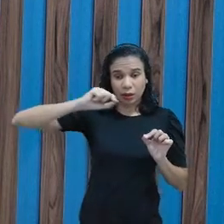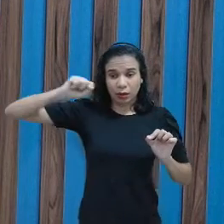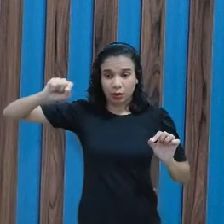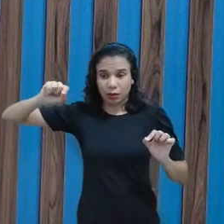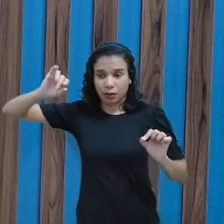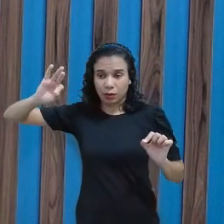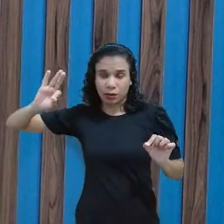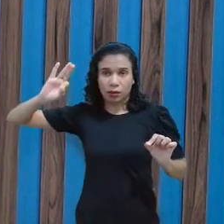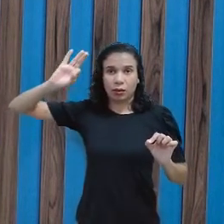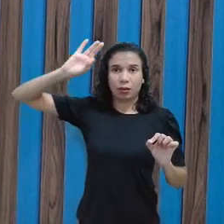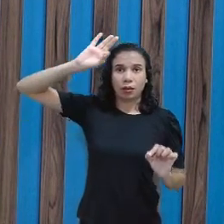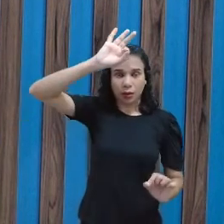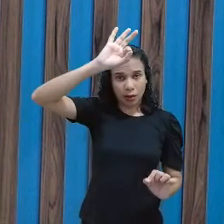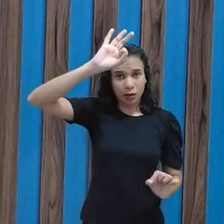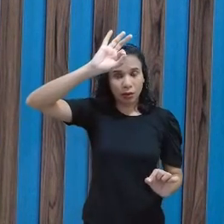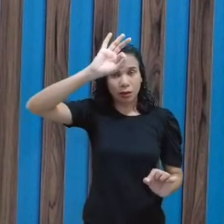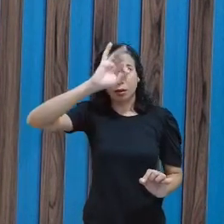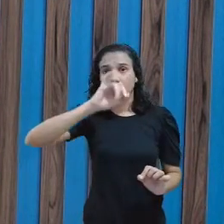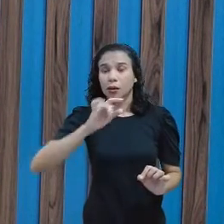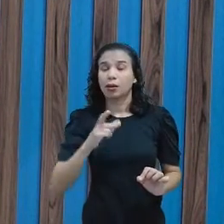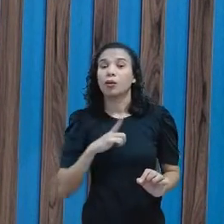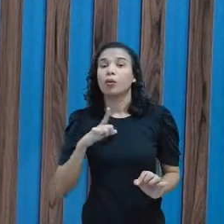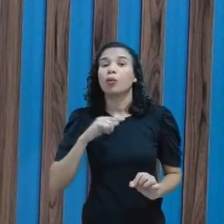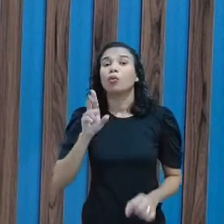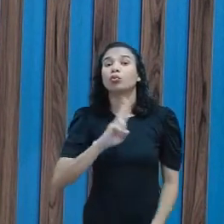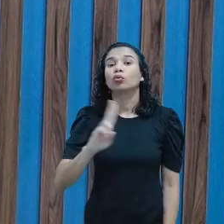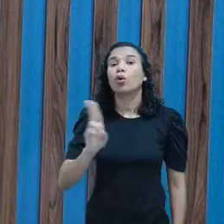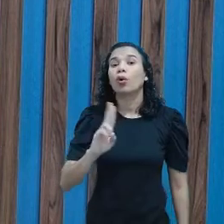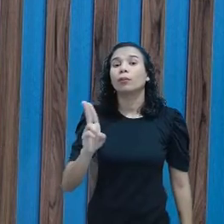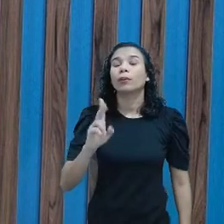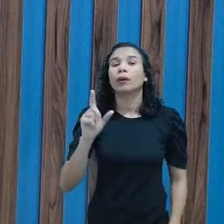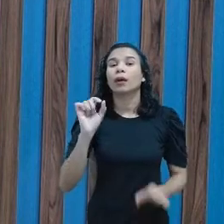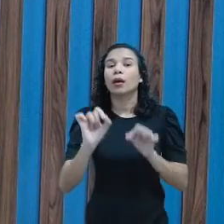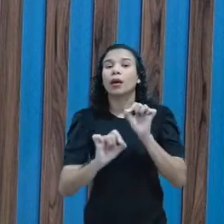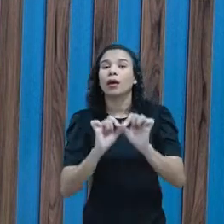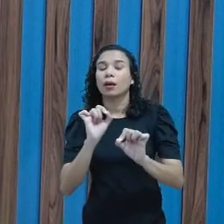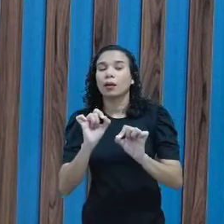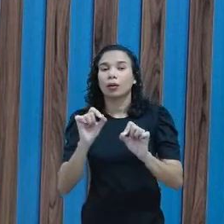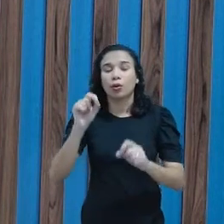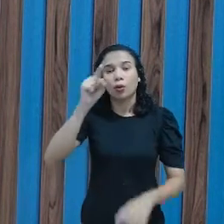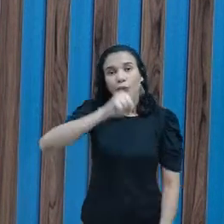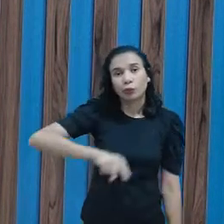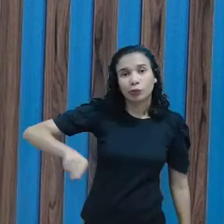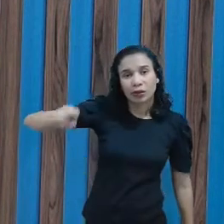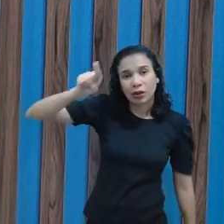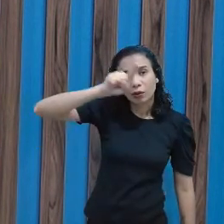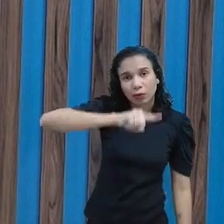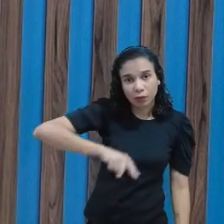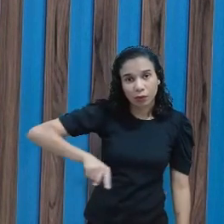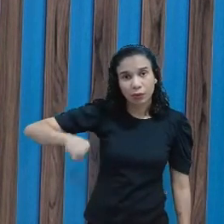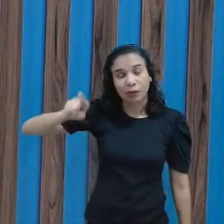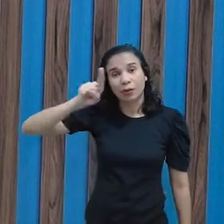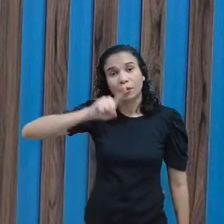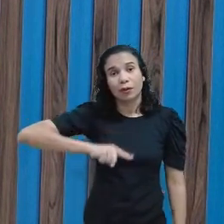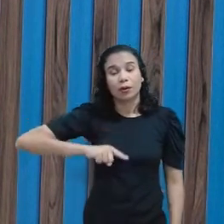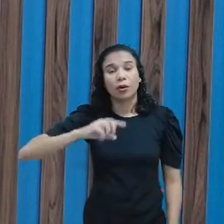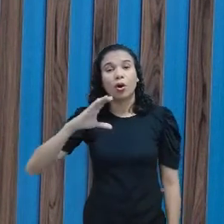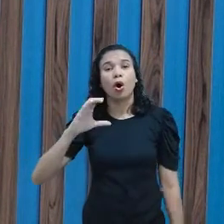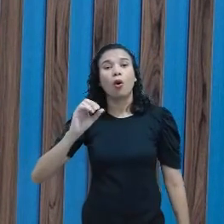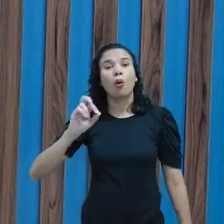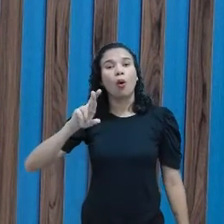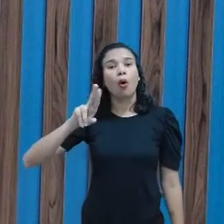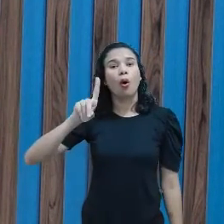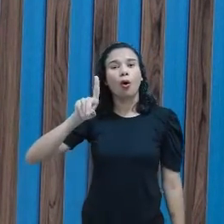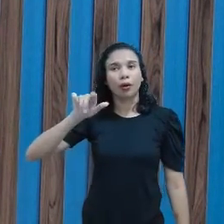aqui, e não passa no centro, o nome disso aí na circunferência, no círculo, né, em si, é chamado de corda,